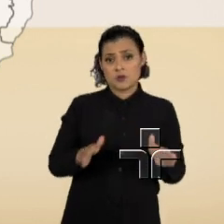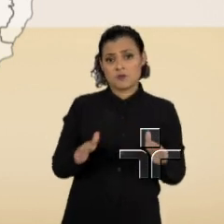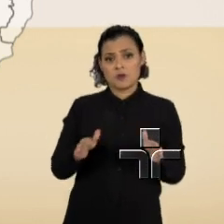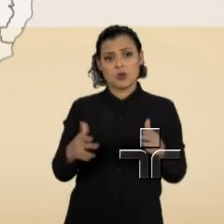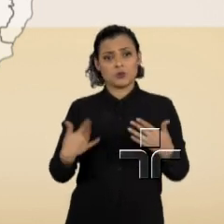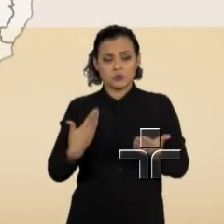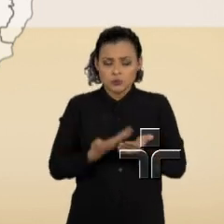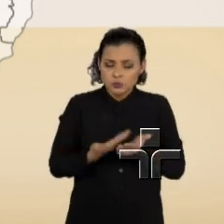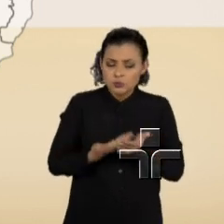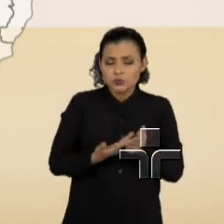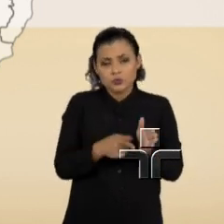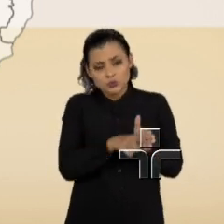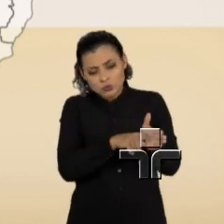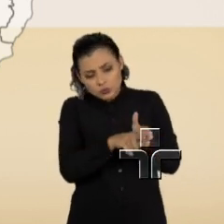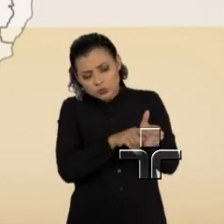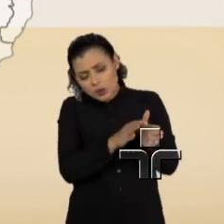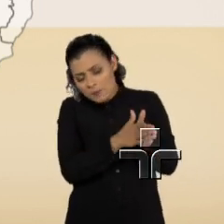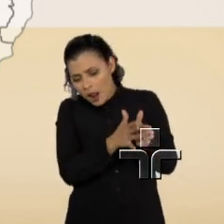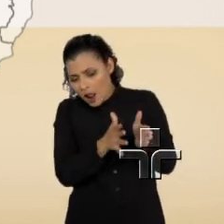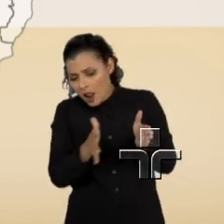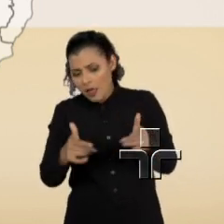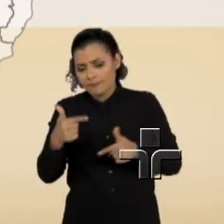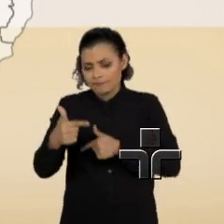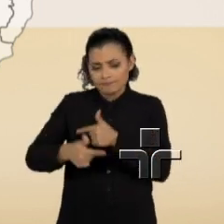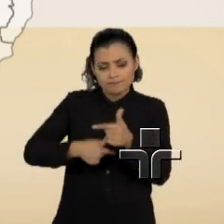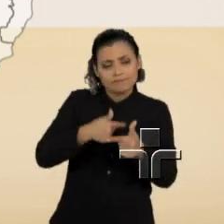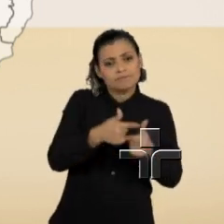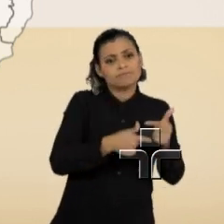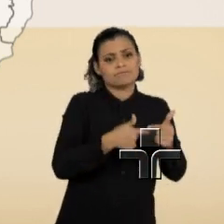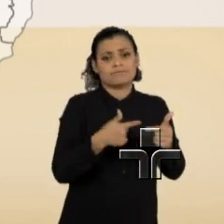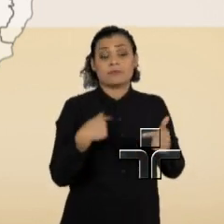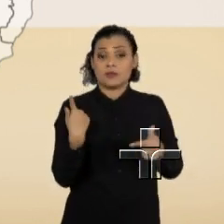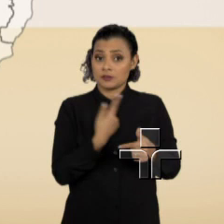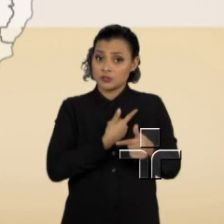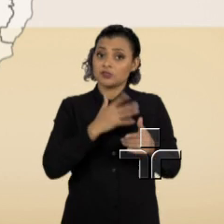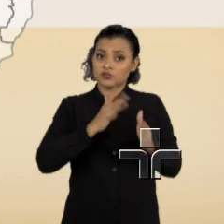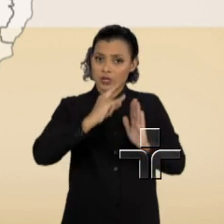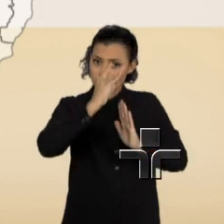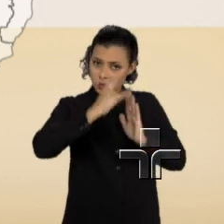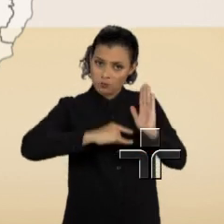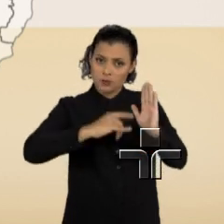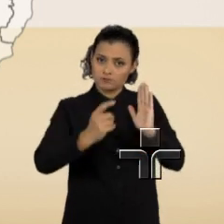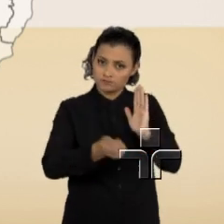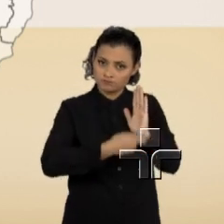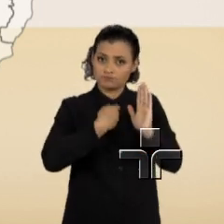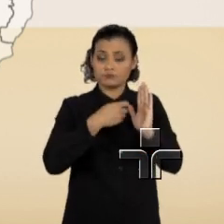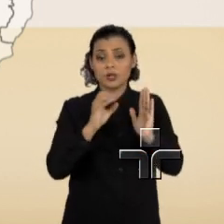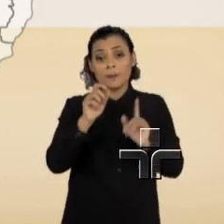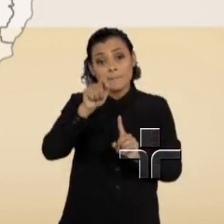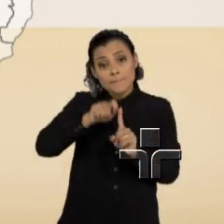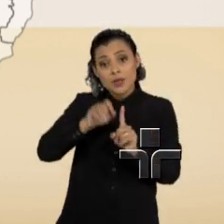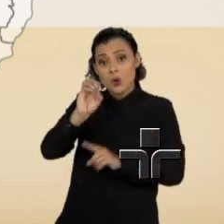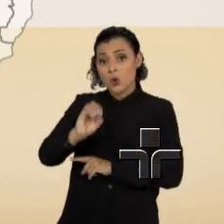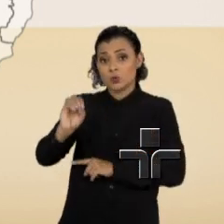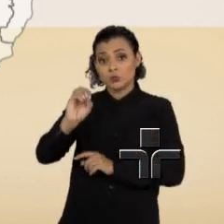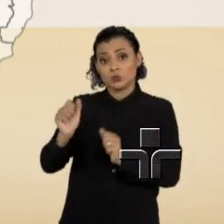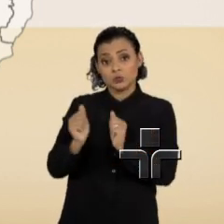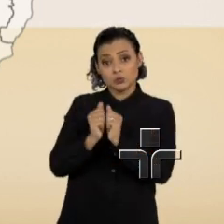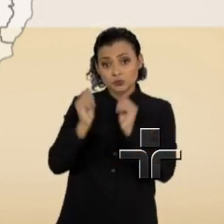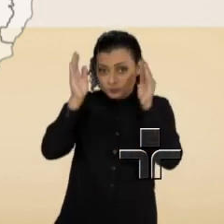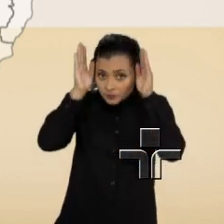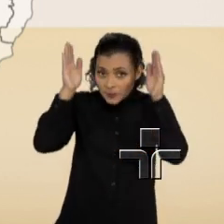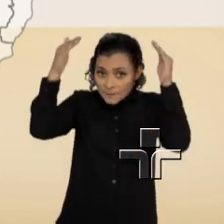de estudo, de um instrumento de trabalho que já foi formulado para que, em outubro, juntamente com o Papa